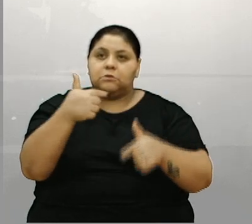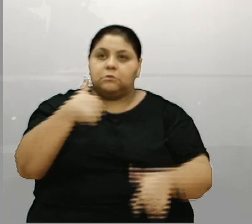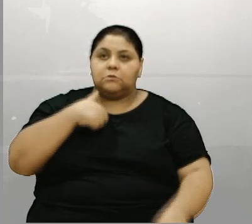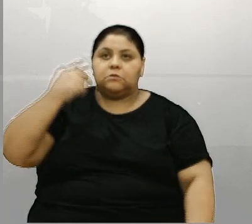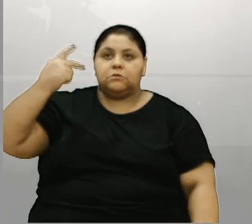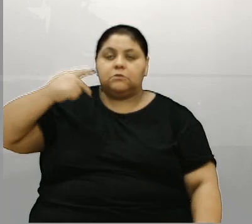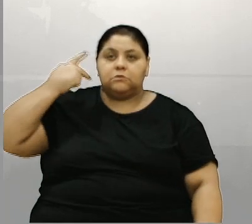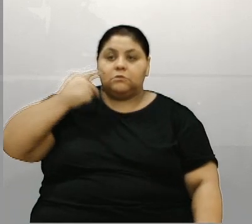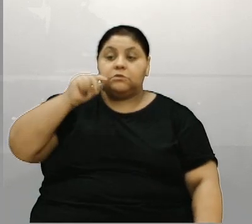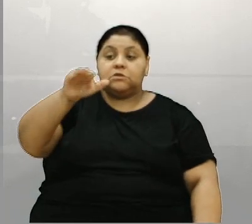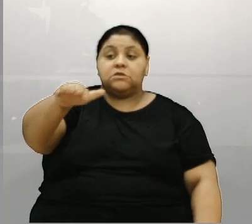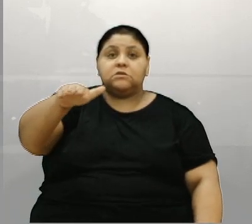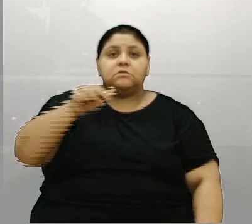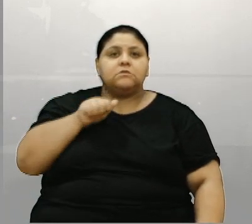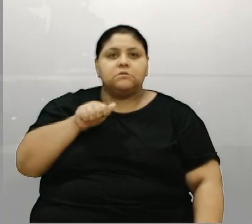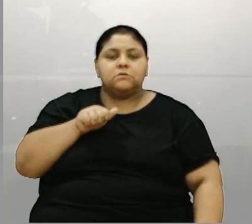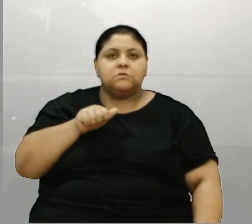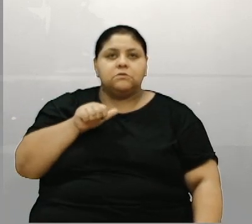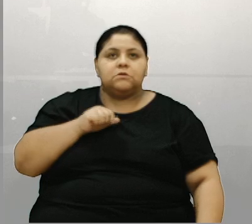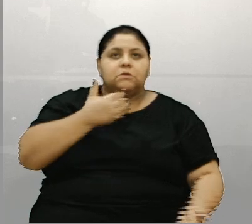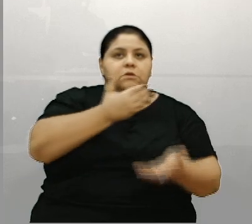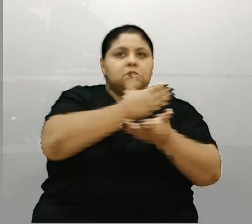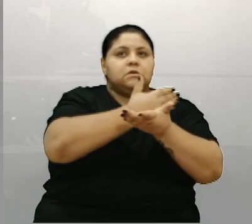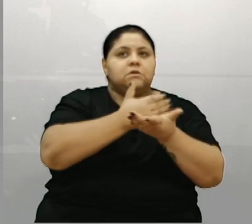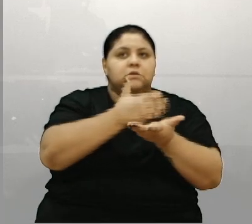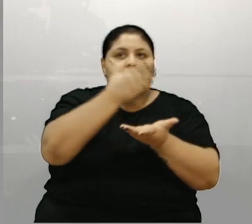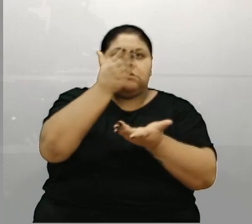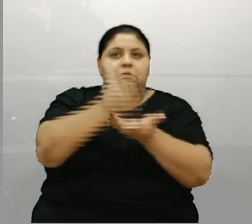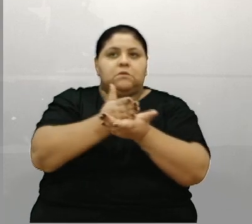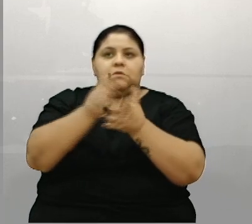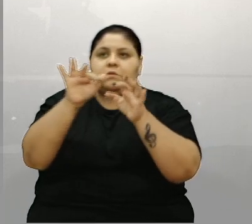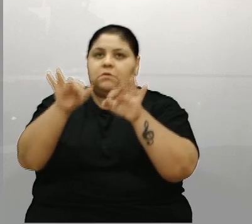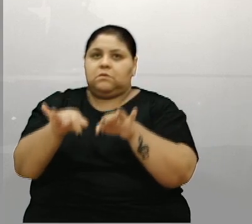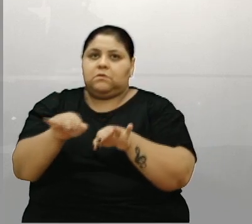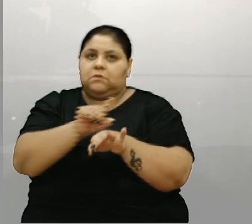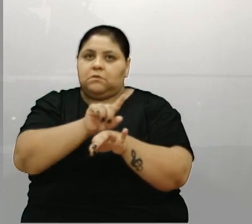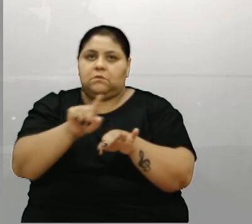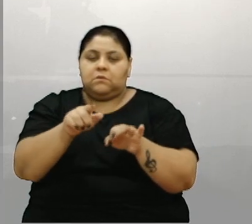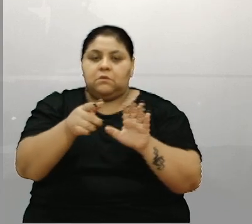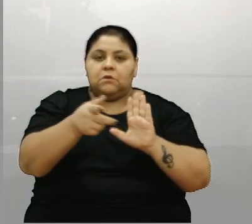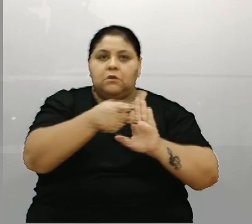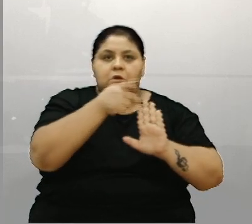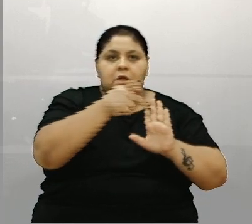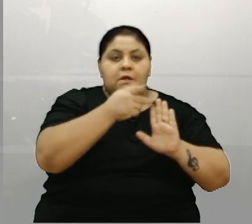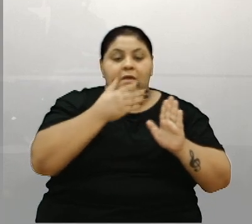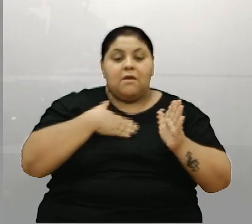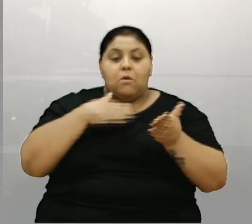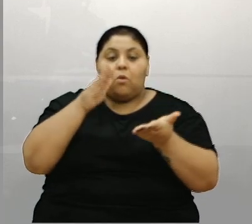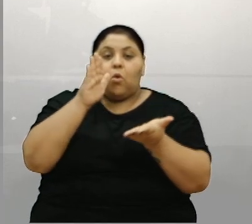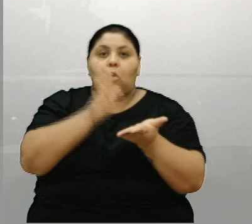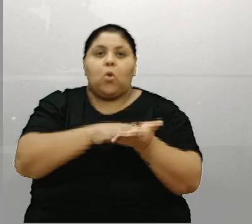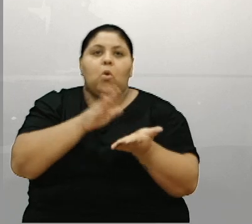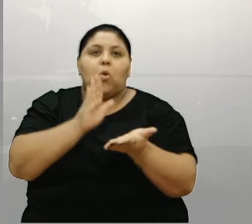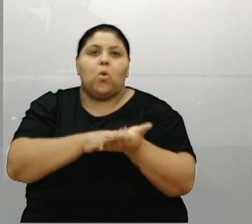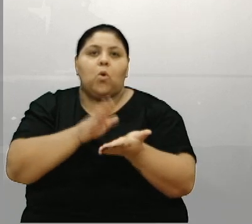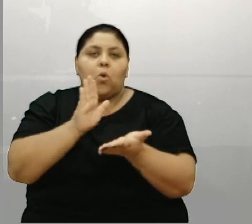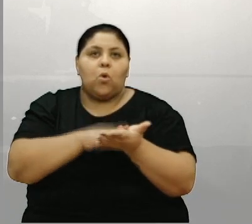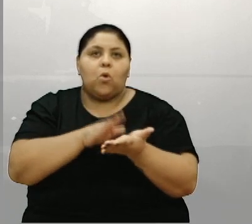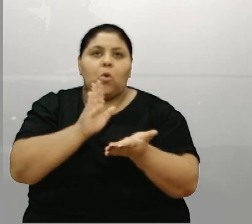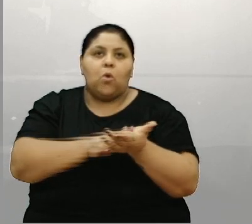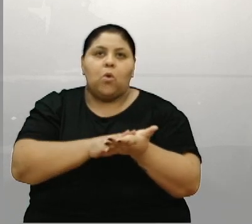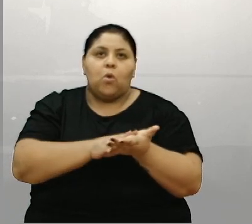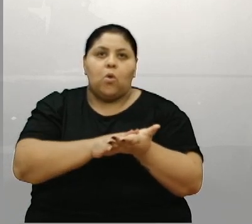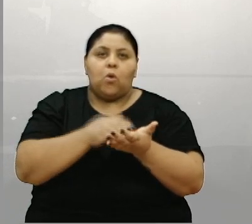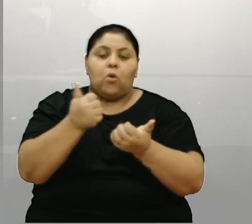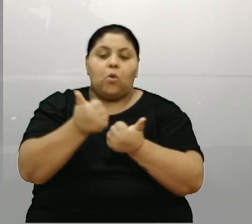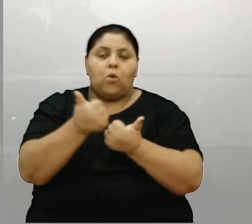quando chamado, ele tem início, meio e fim. Eu não somente protocolo, eu cobro. O Beto aqui, que é um dos meus